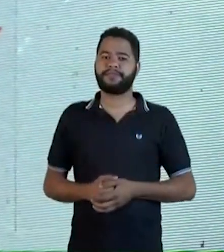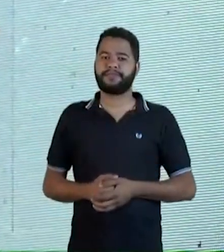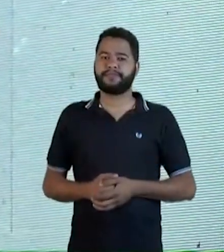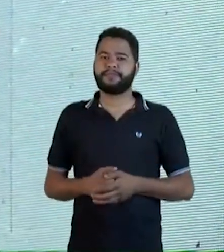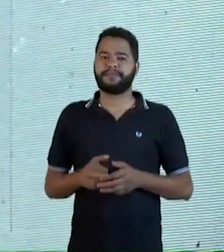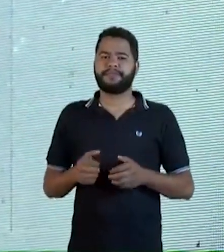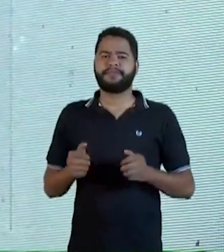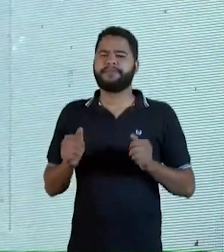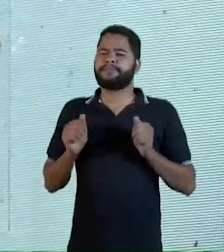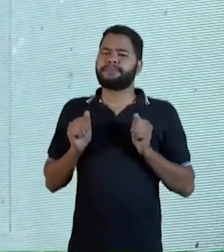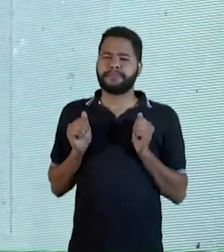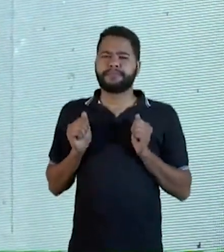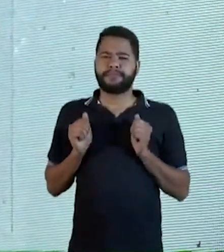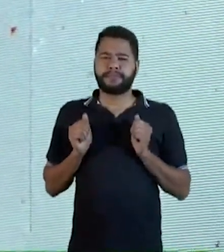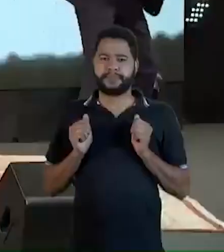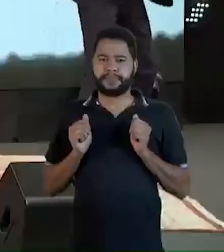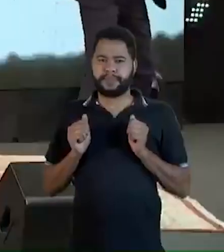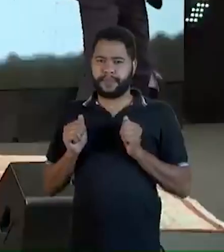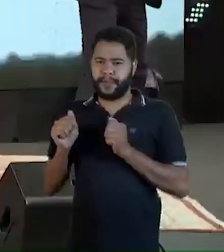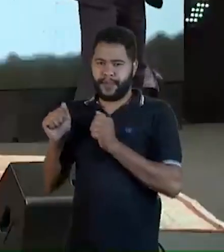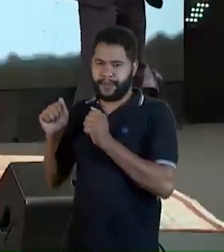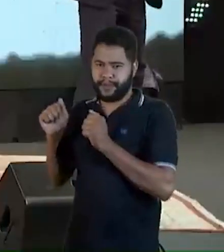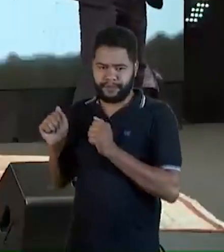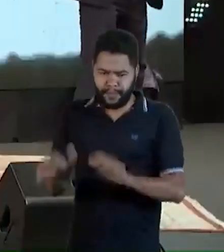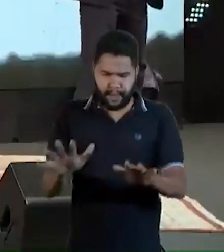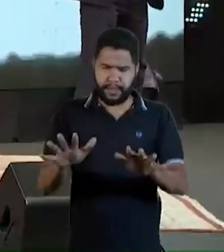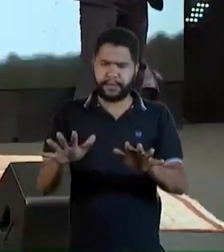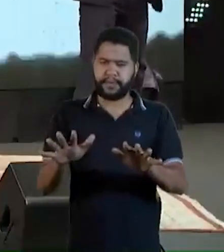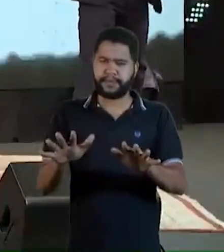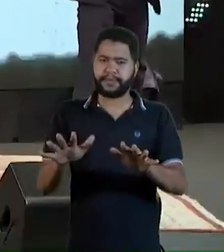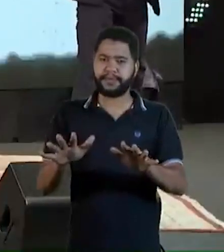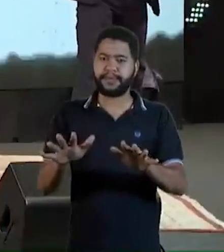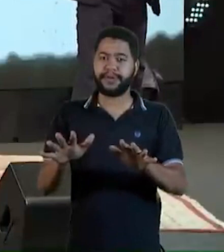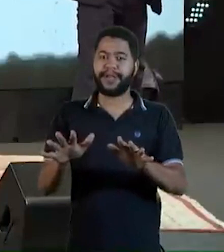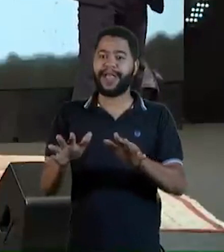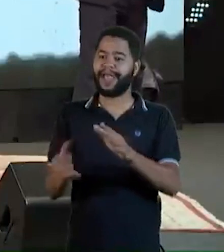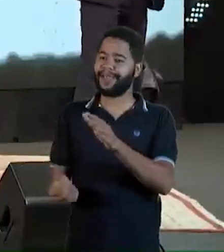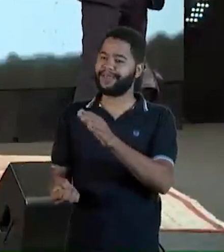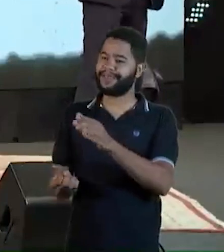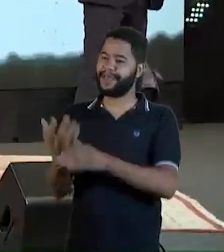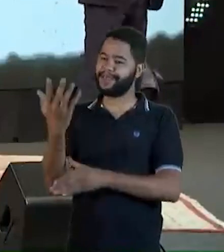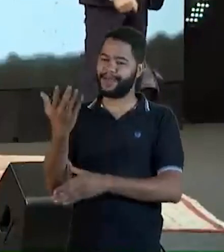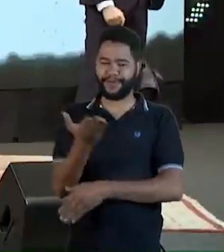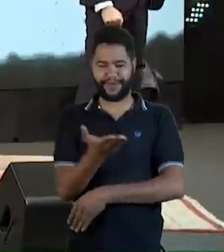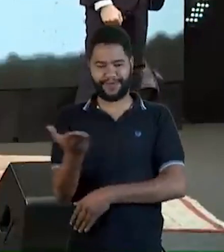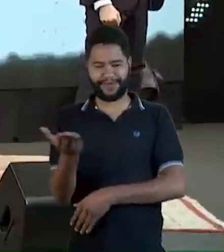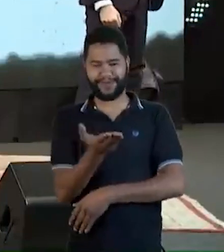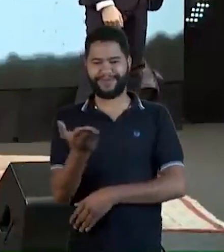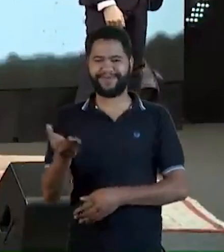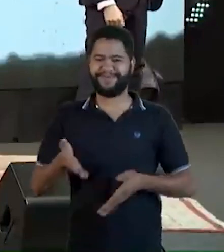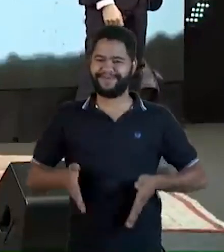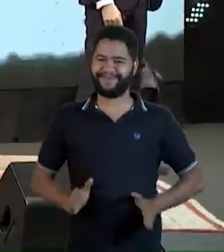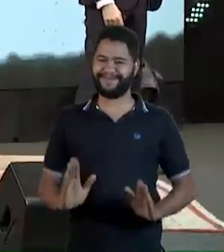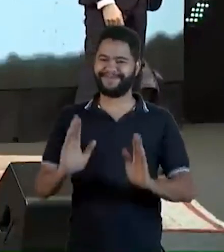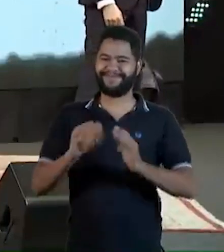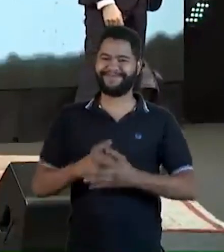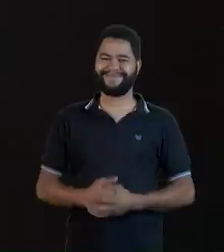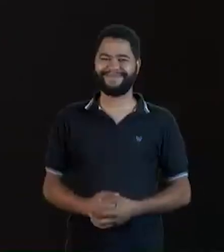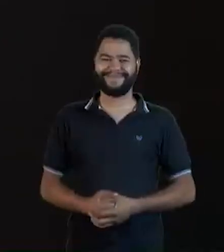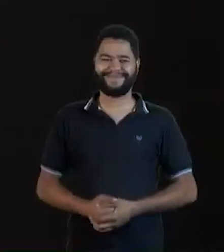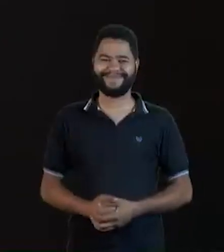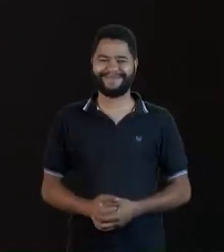ele fez as filhas E aí saiu você Emily e saiu você dá filho